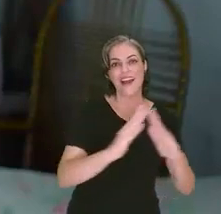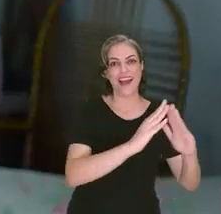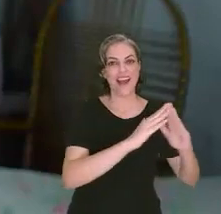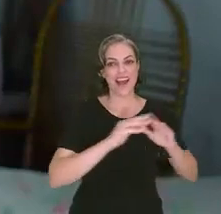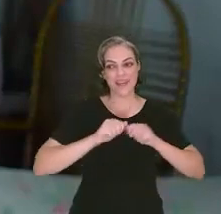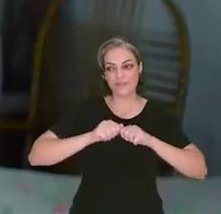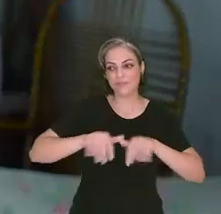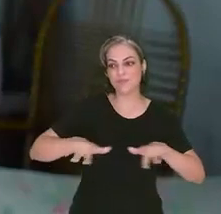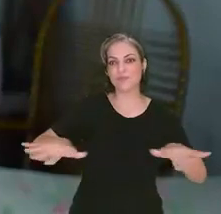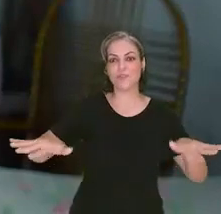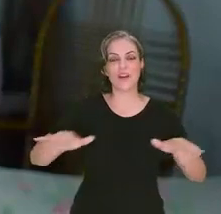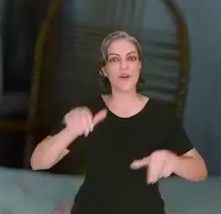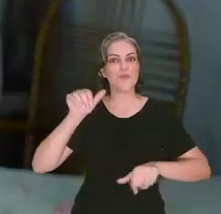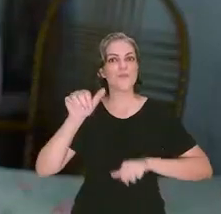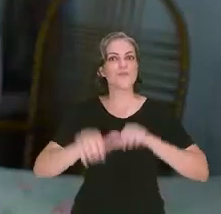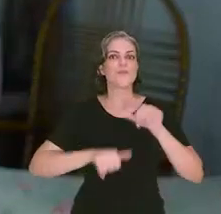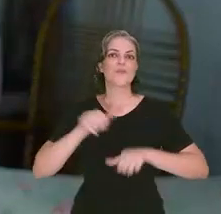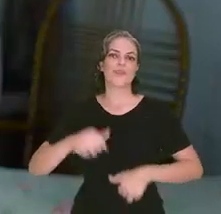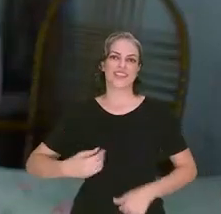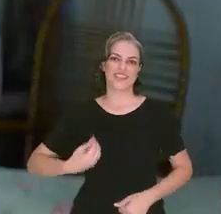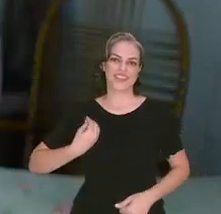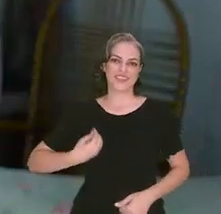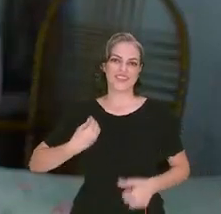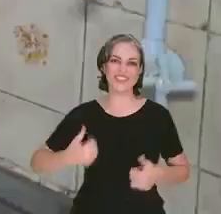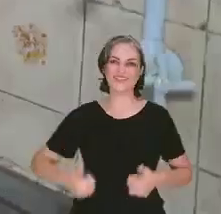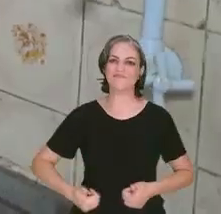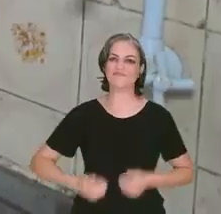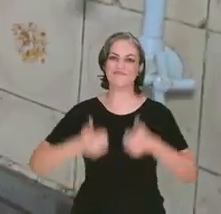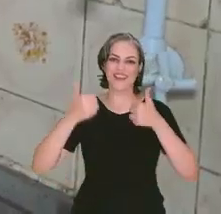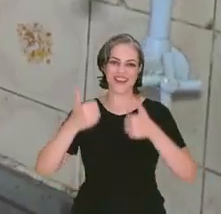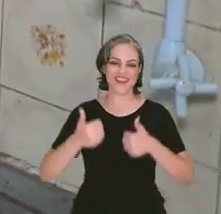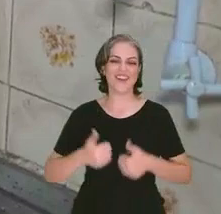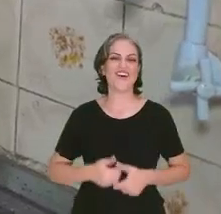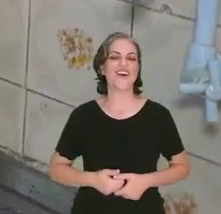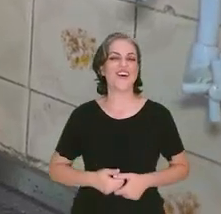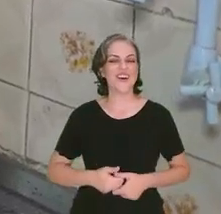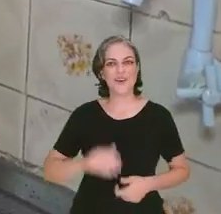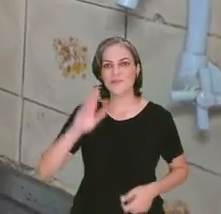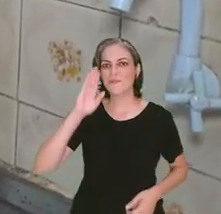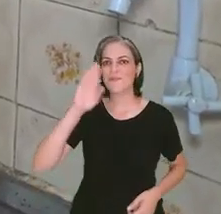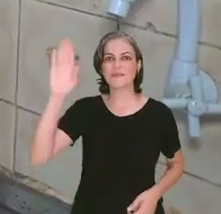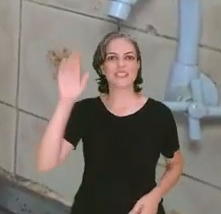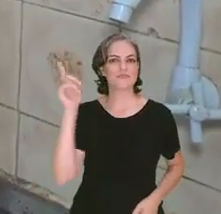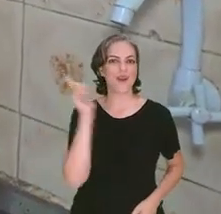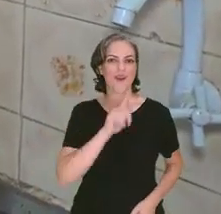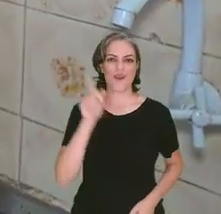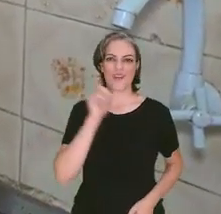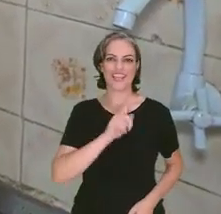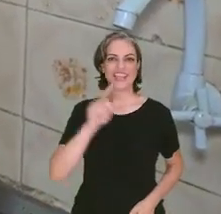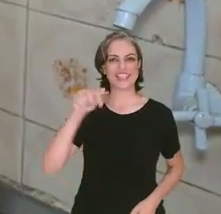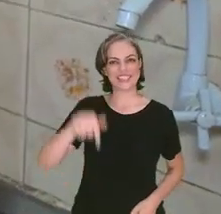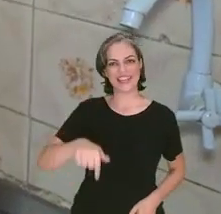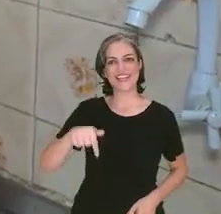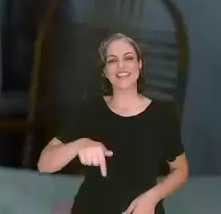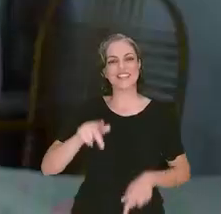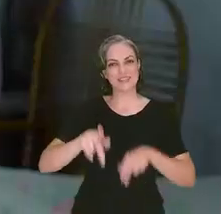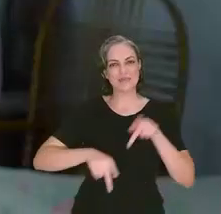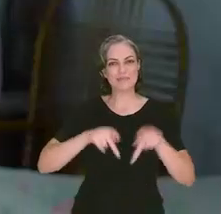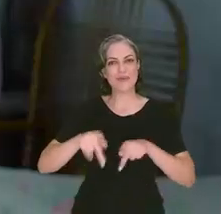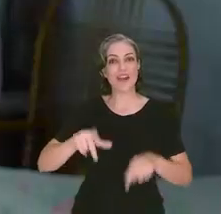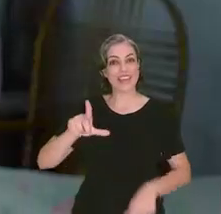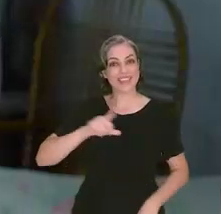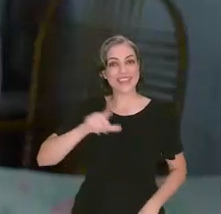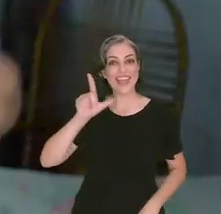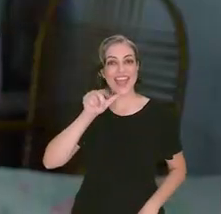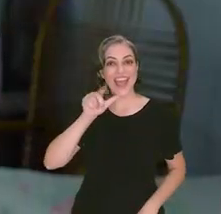água começou a chegar em todas as casas né mudou a vida das pessoas para melhor uma das maiores conquistas para o